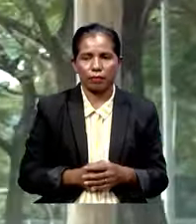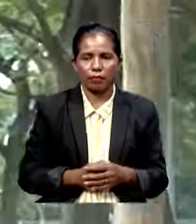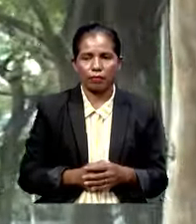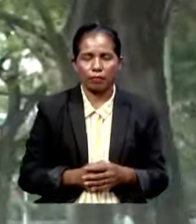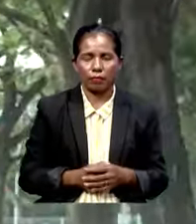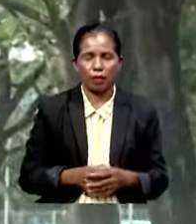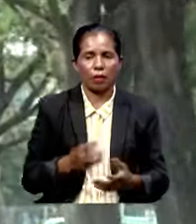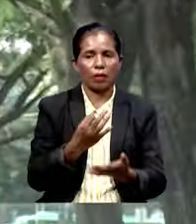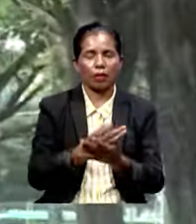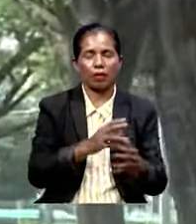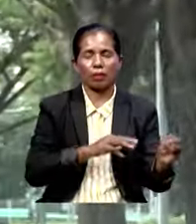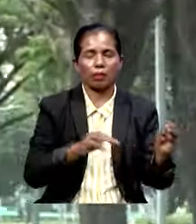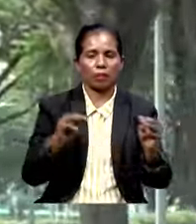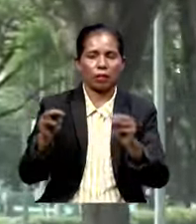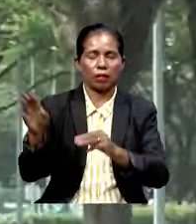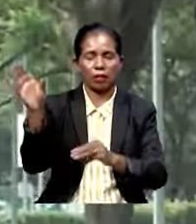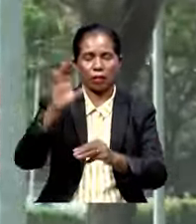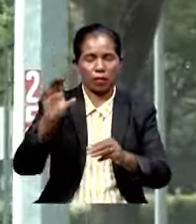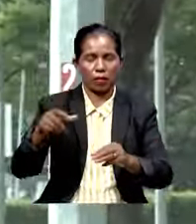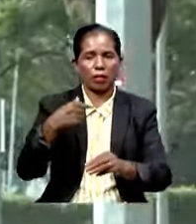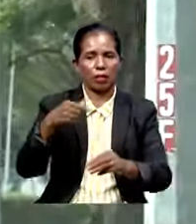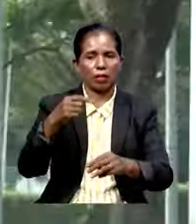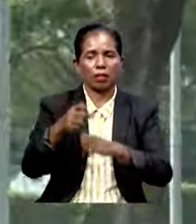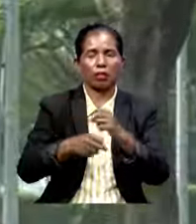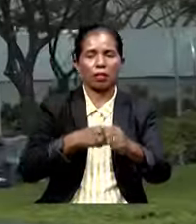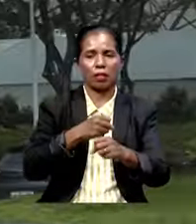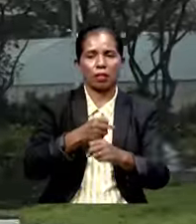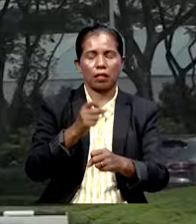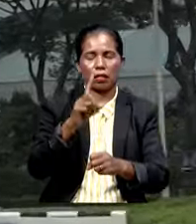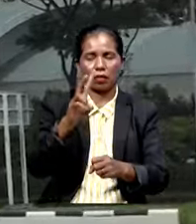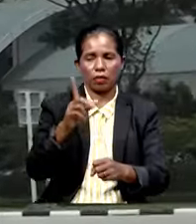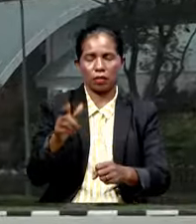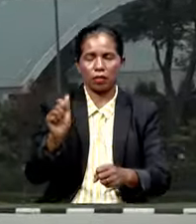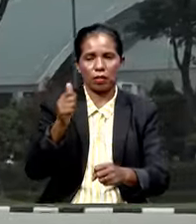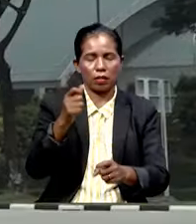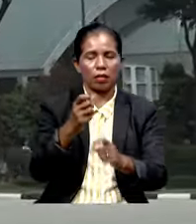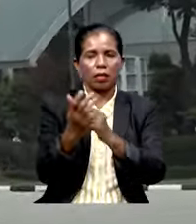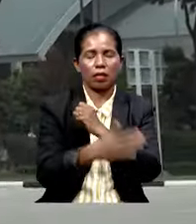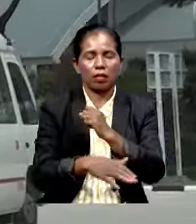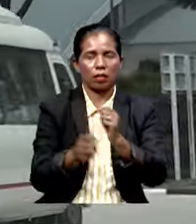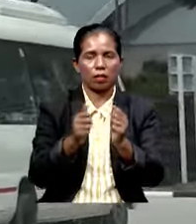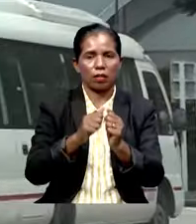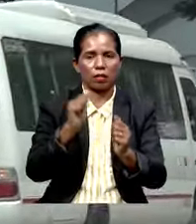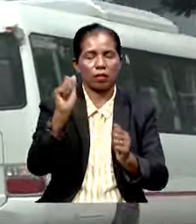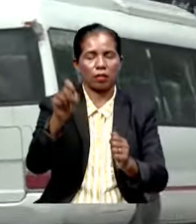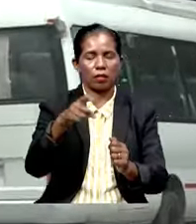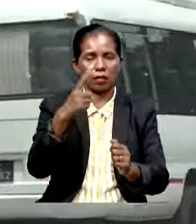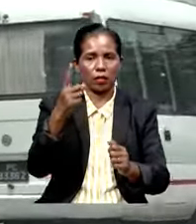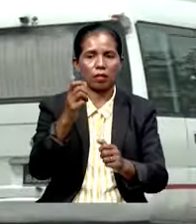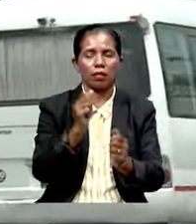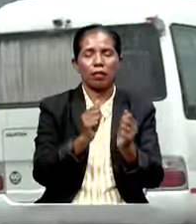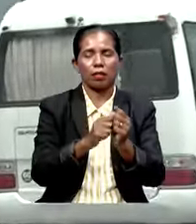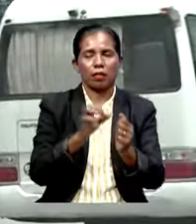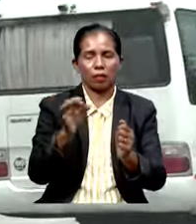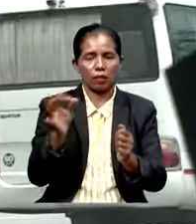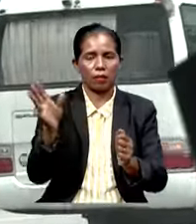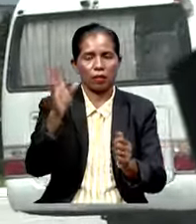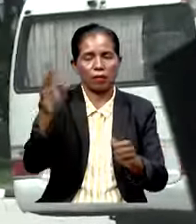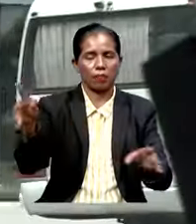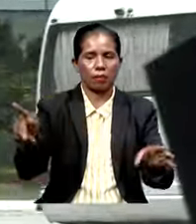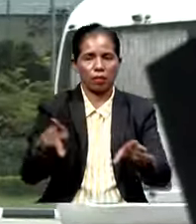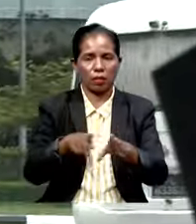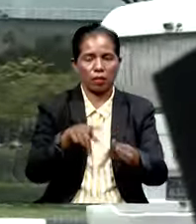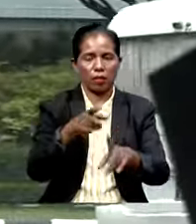Fundo Klimatike Verde kria iha tinan rihun rua sanulu husi nasaun atu sida sianulu resenhat nebe hola parte iha